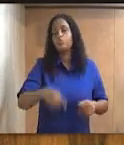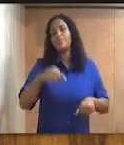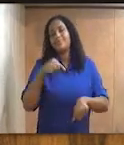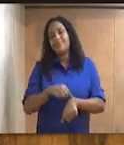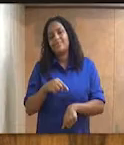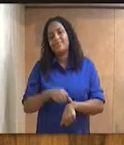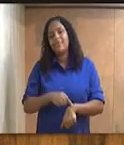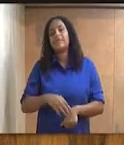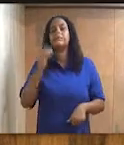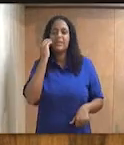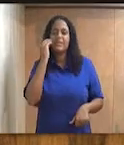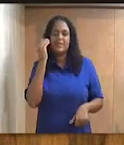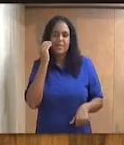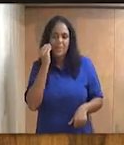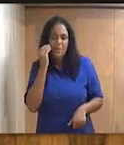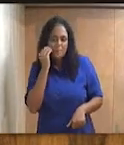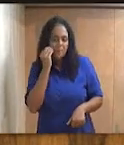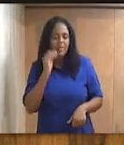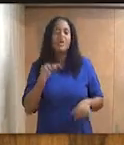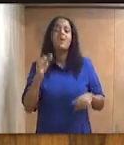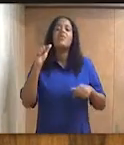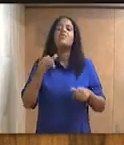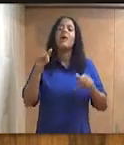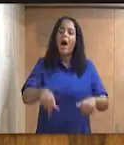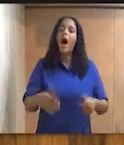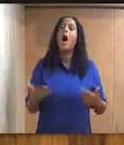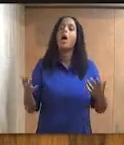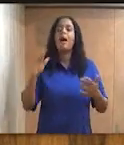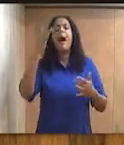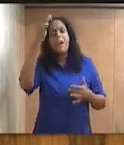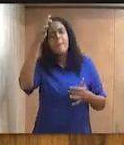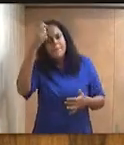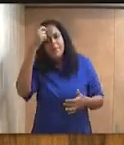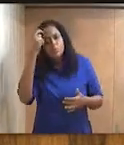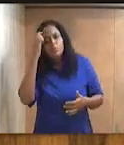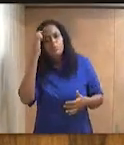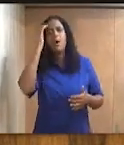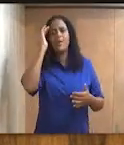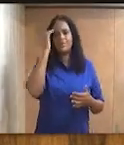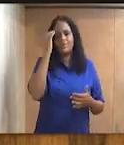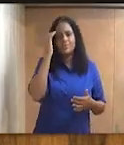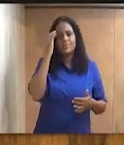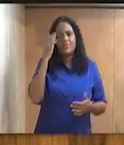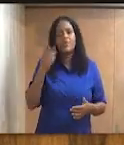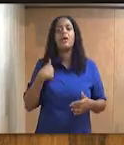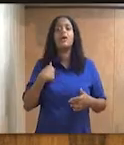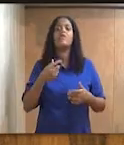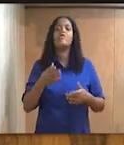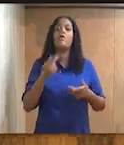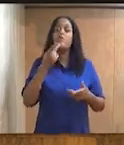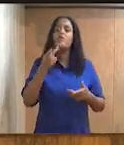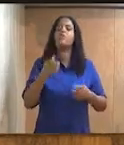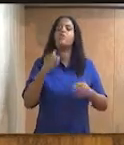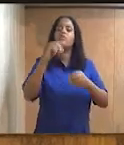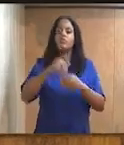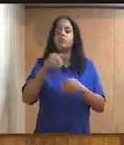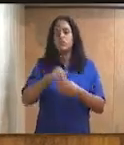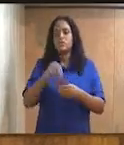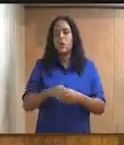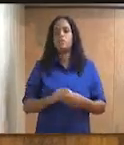tentou. Então fica aqui na consciência de cada companheiro na votação dessa matéria. Muito obrigado.